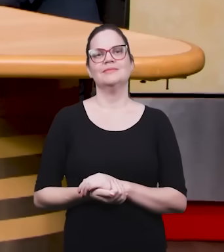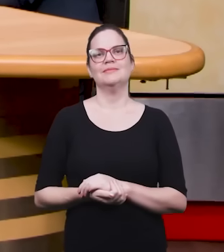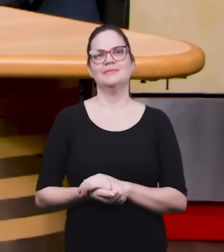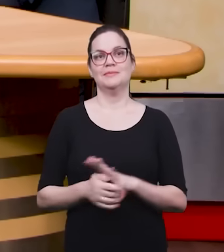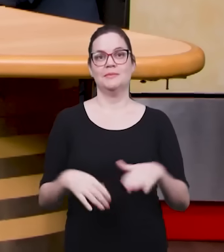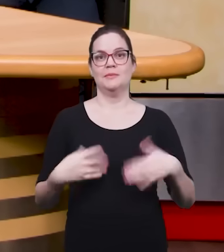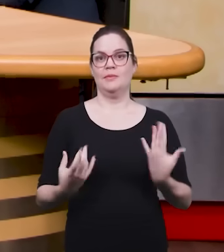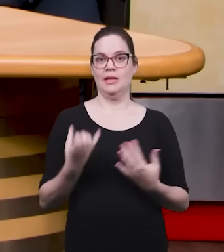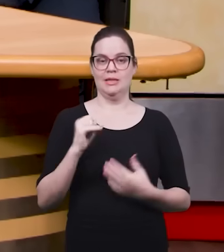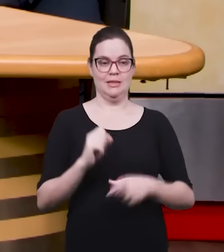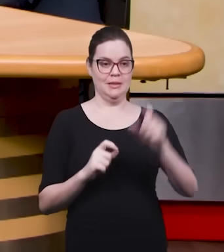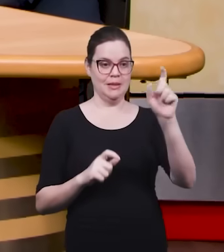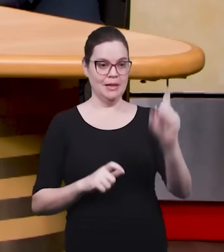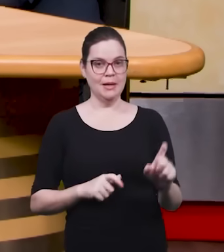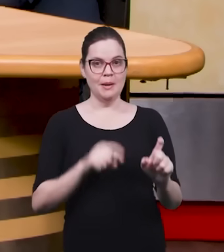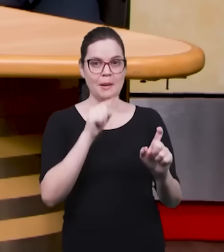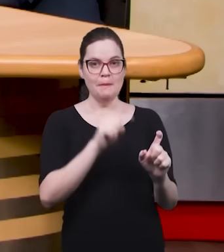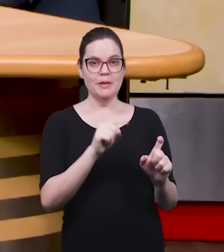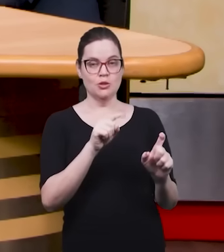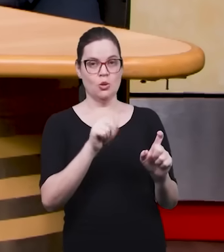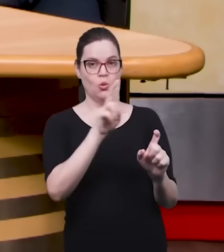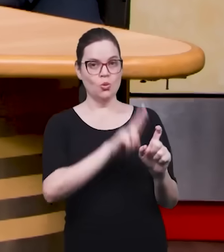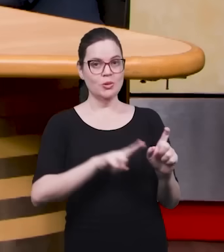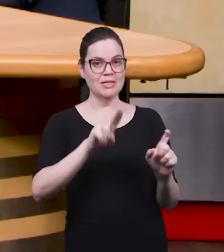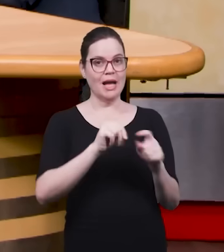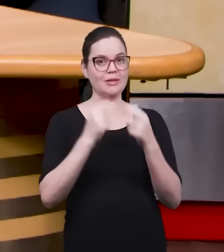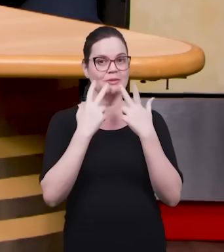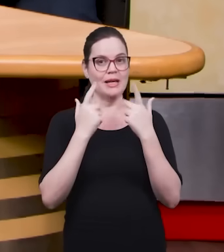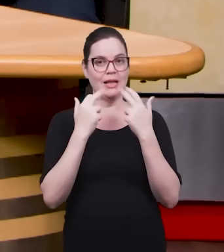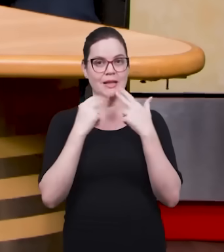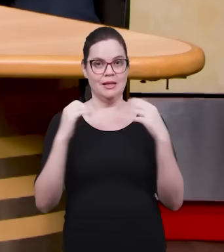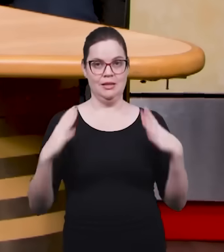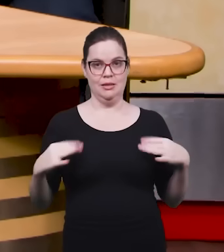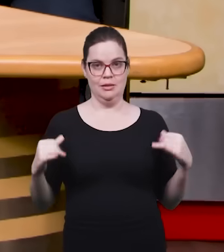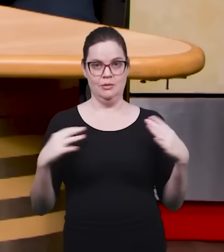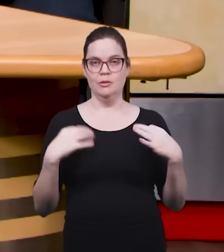o irmão está falando em línguas, se não tem